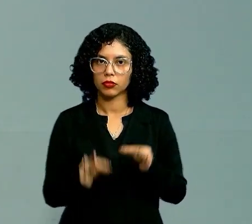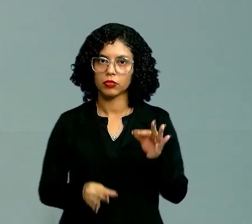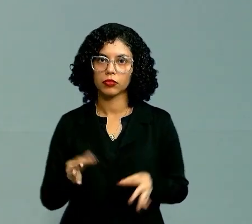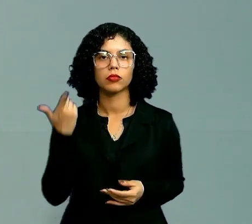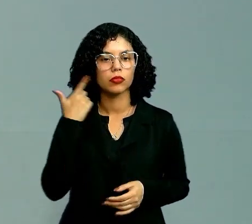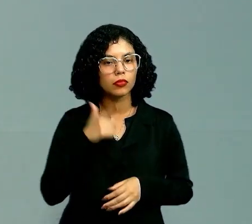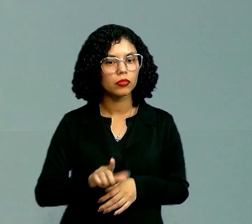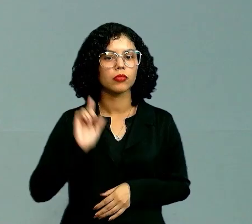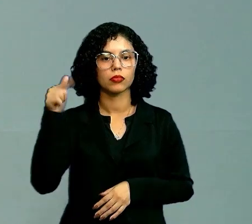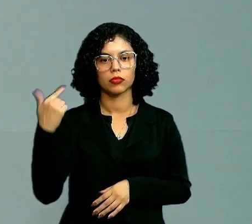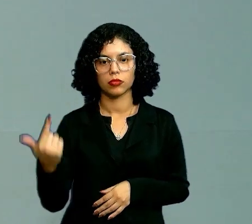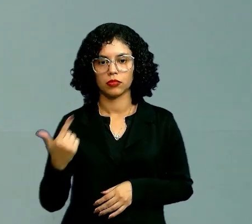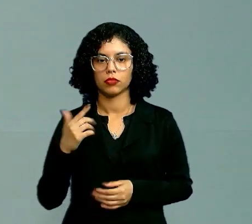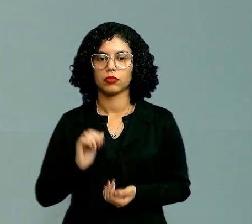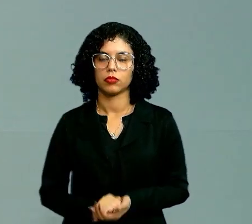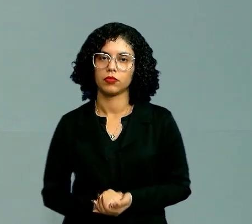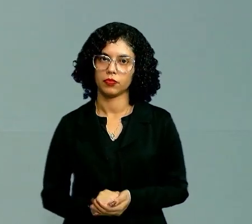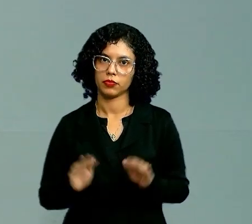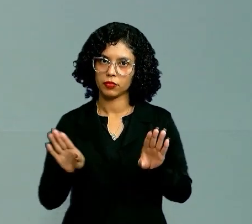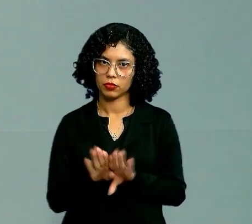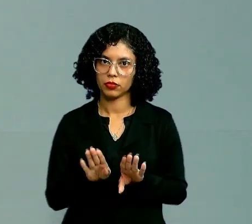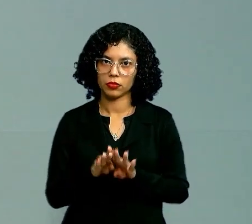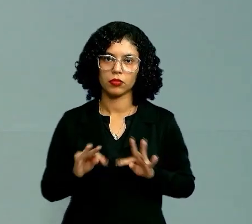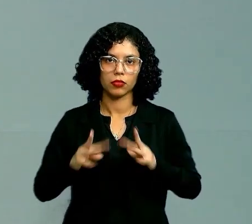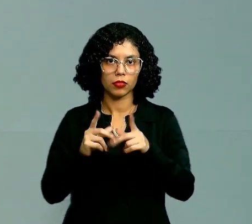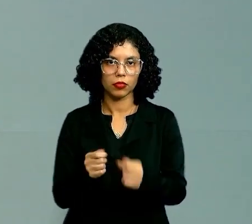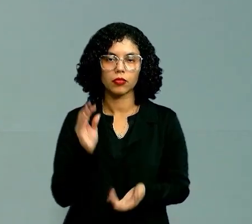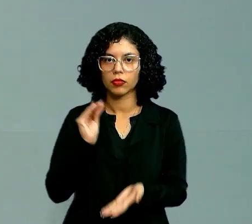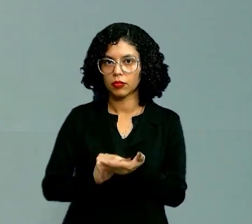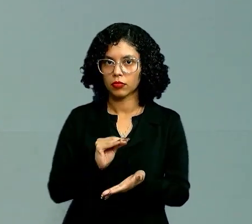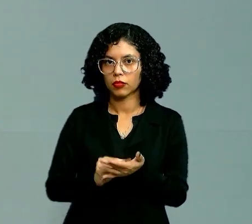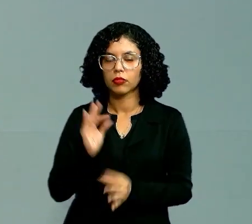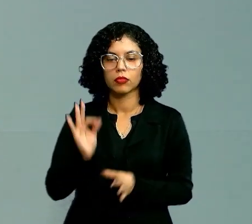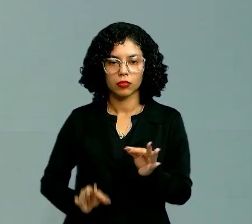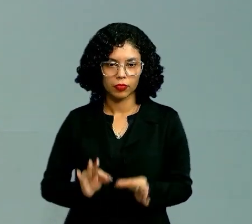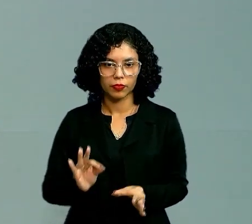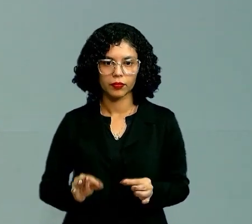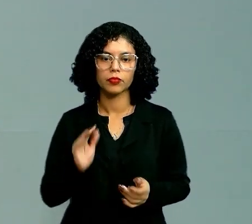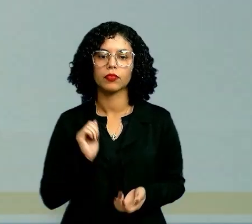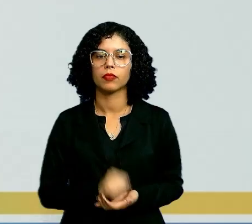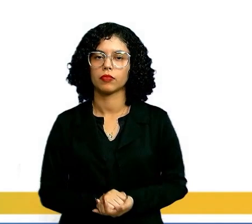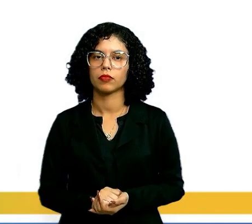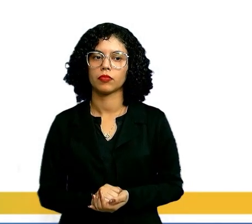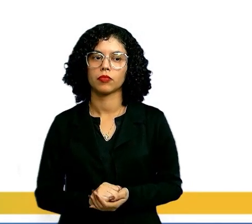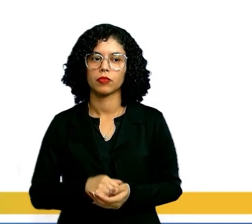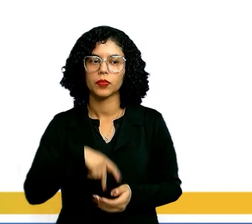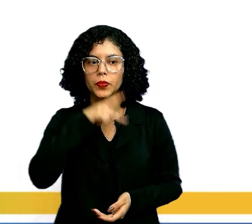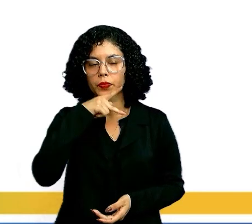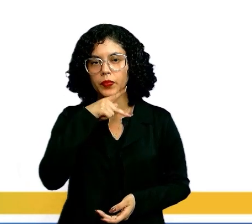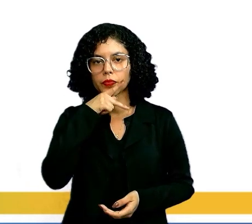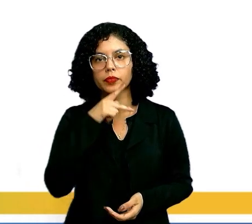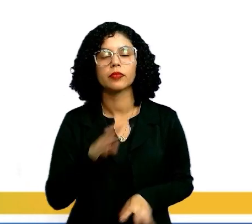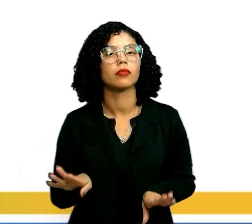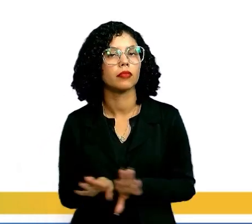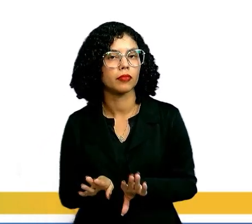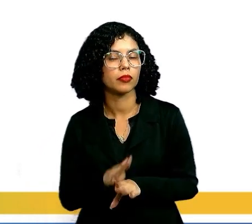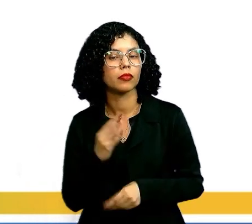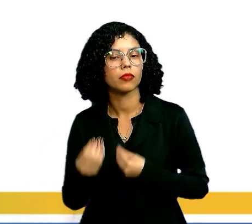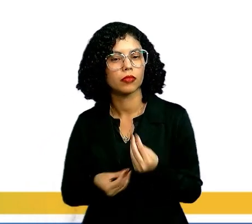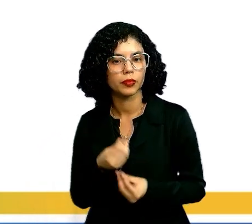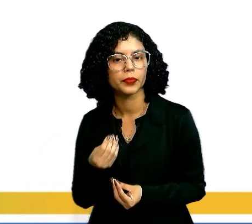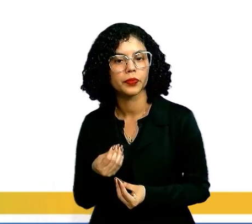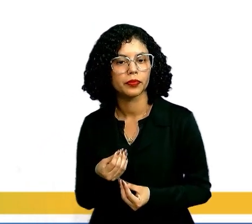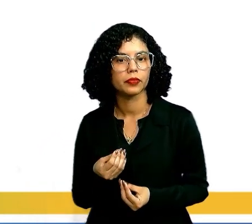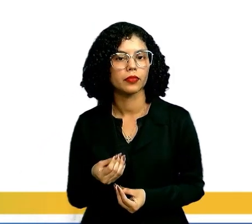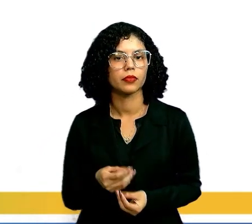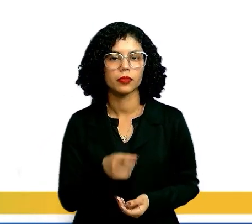quando eu ganho aquilo que é do outro eu estou praticando a injustiça e o o Platão Sem dúvida nenhuma como mestre